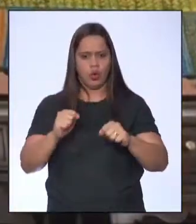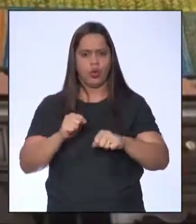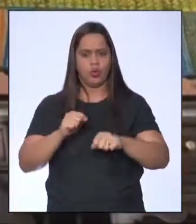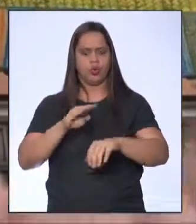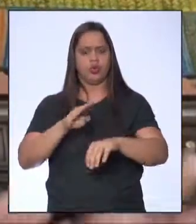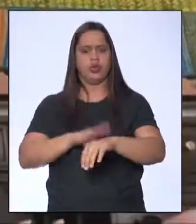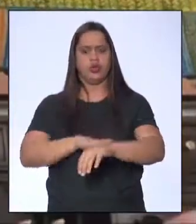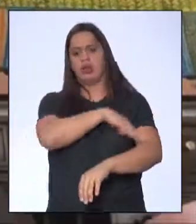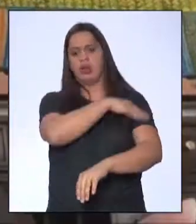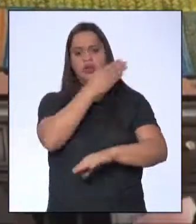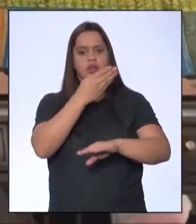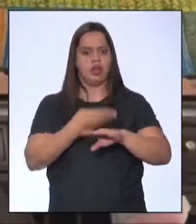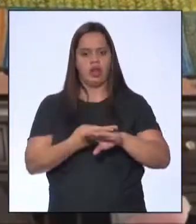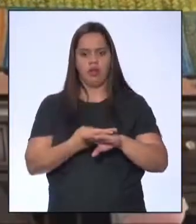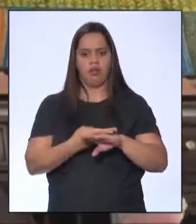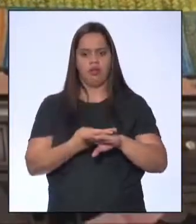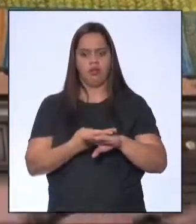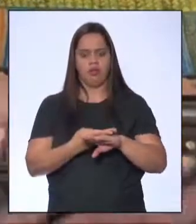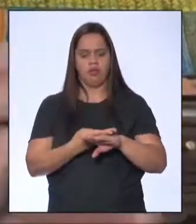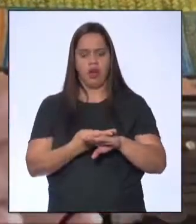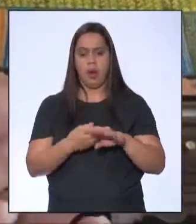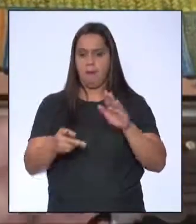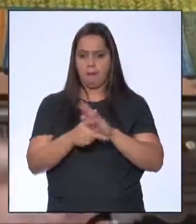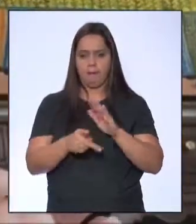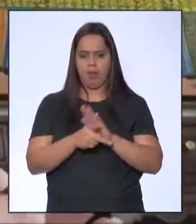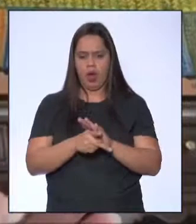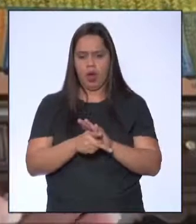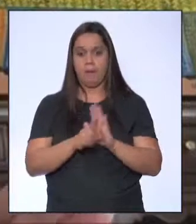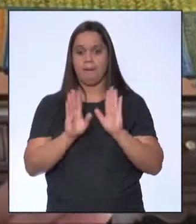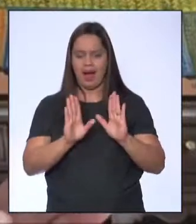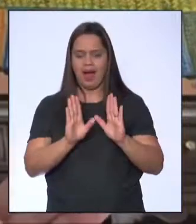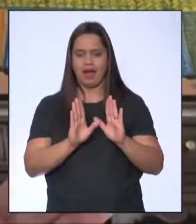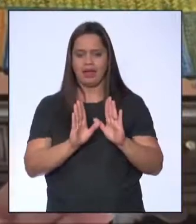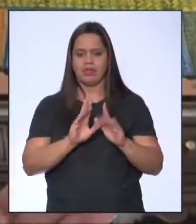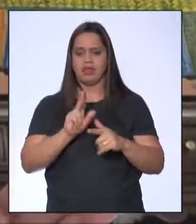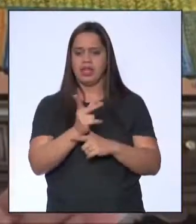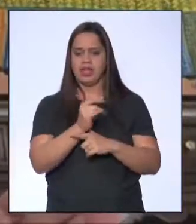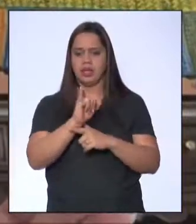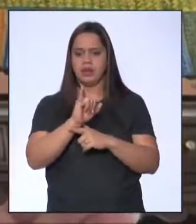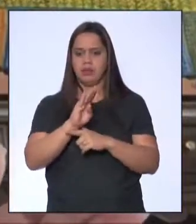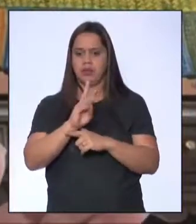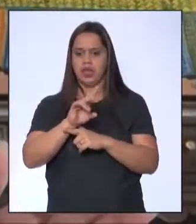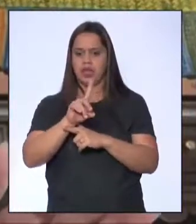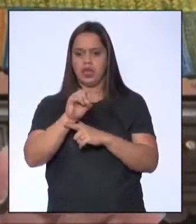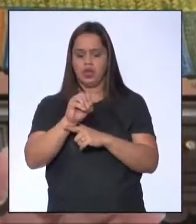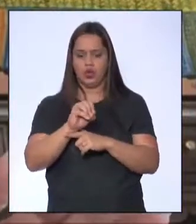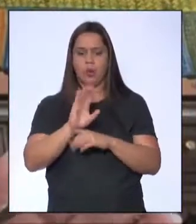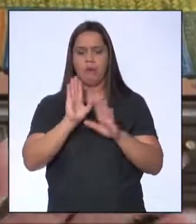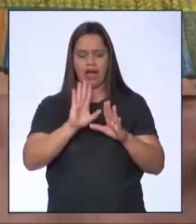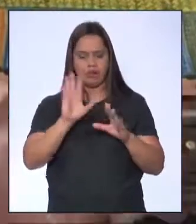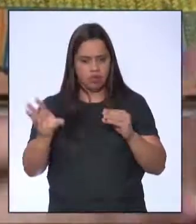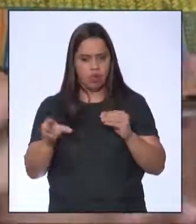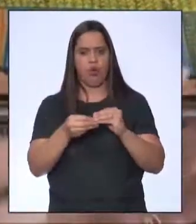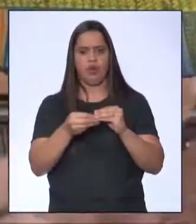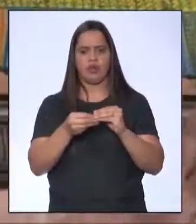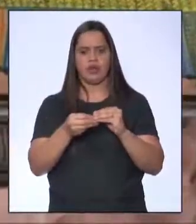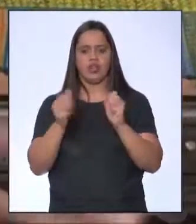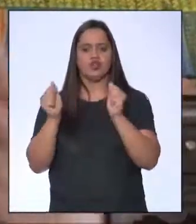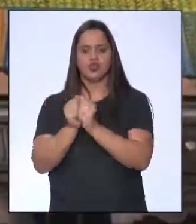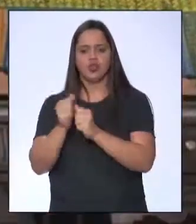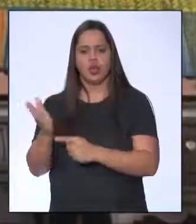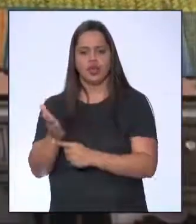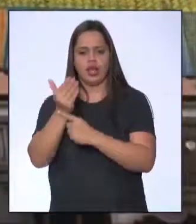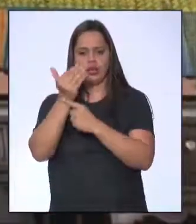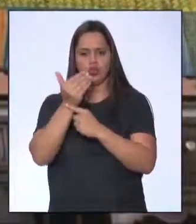híbrida, tempo integral físico, mas complementar com uma parte de tecnologia? Como é que você vê? Como